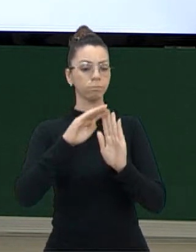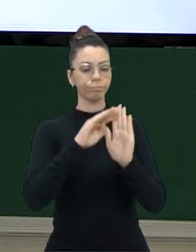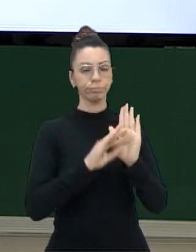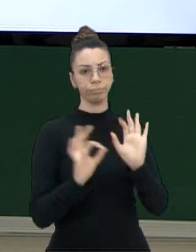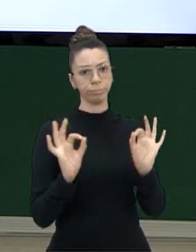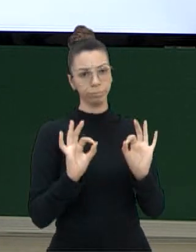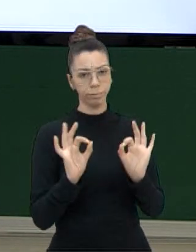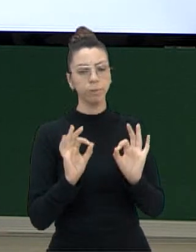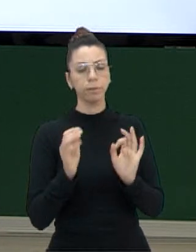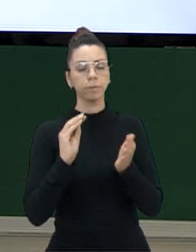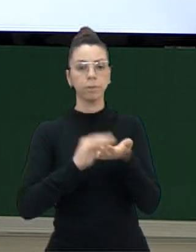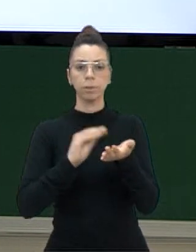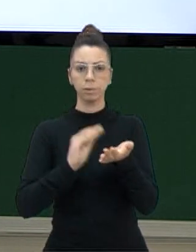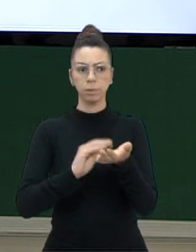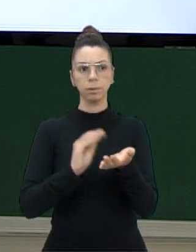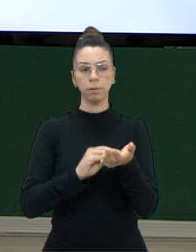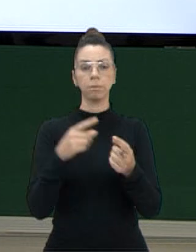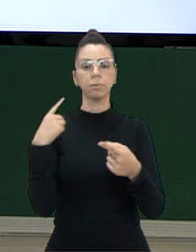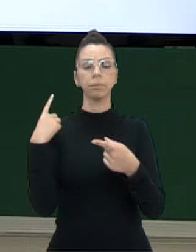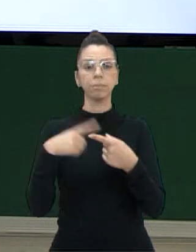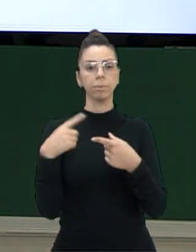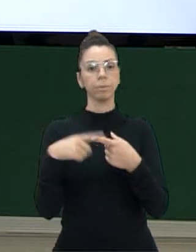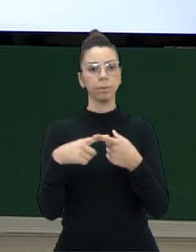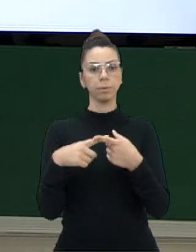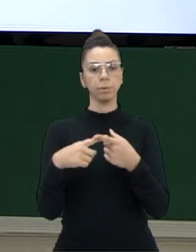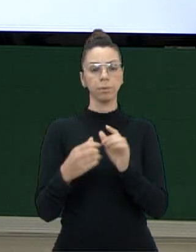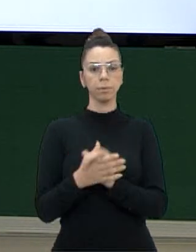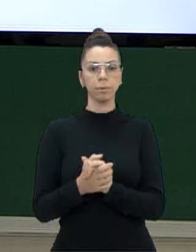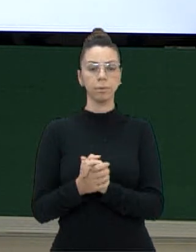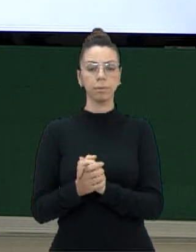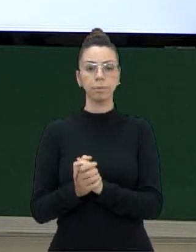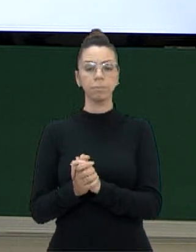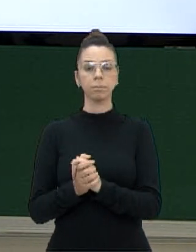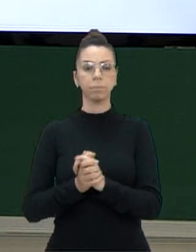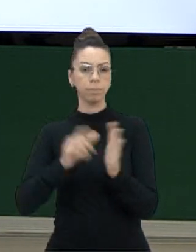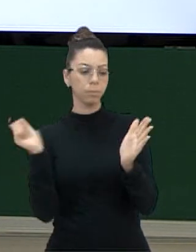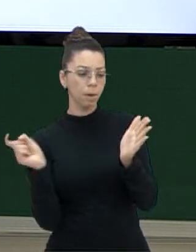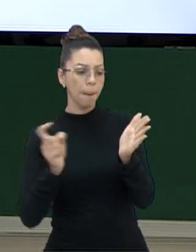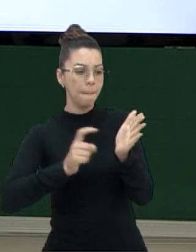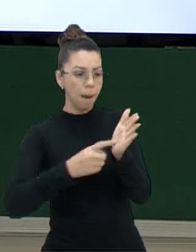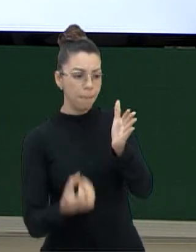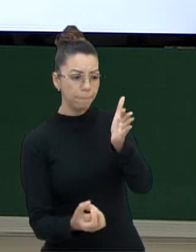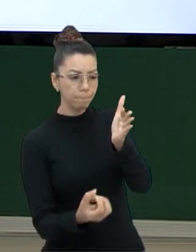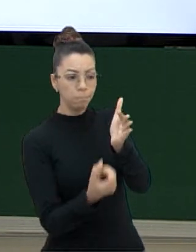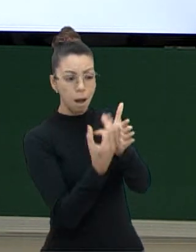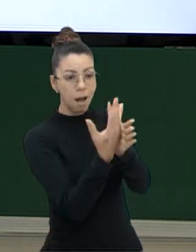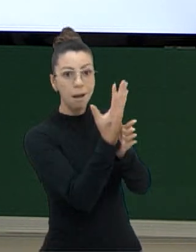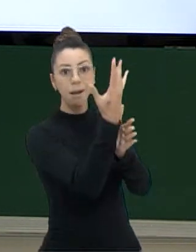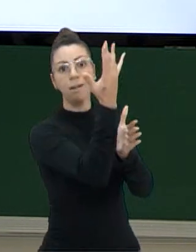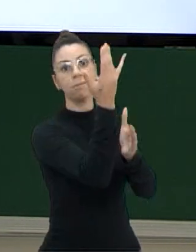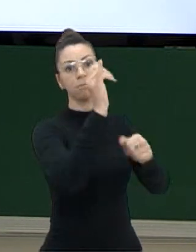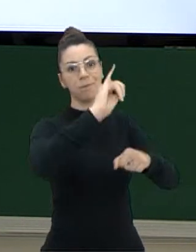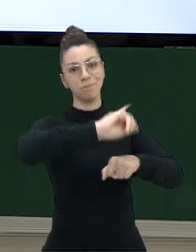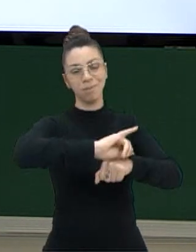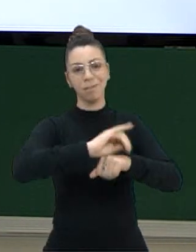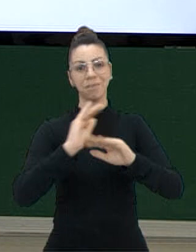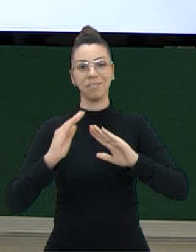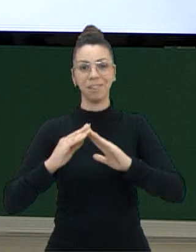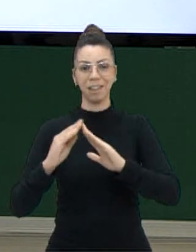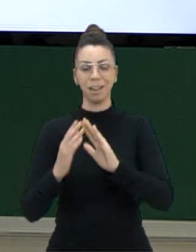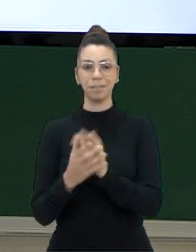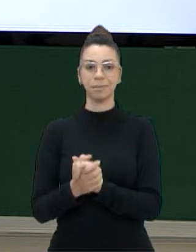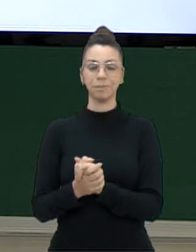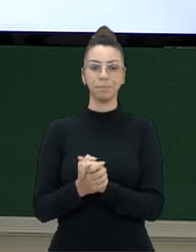ali na tela anterior, porque, como eu disse, apertava um botão, surgia do nada um móvel da casa, apertava no